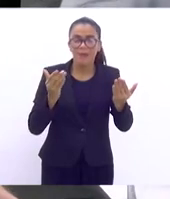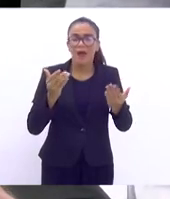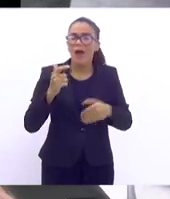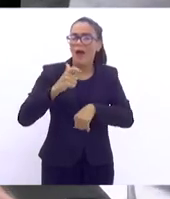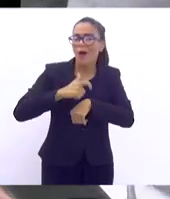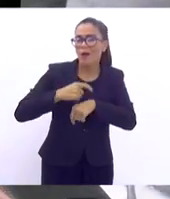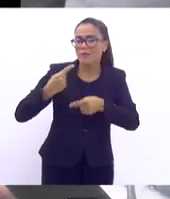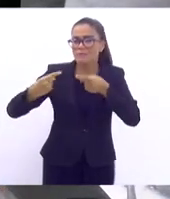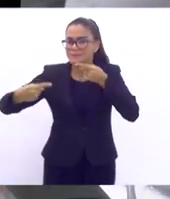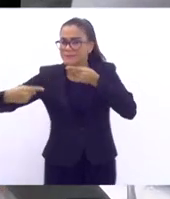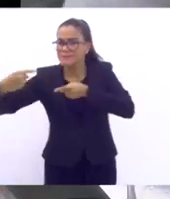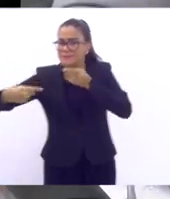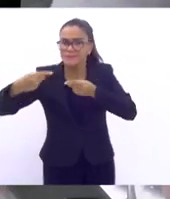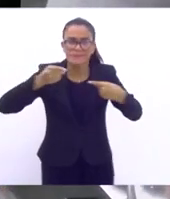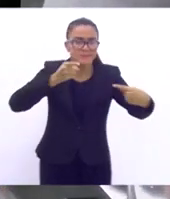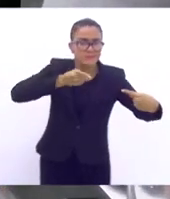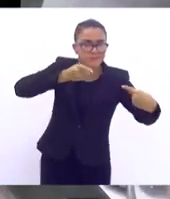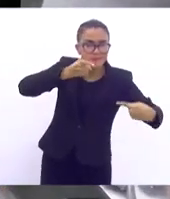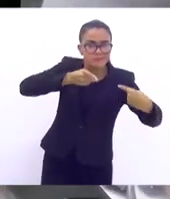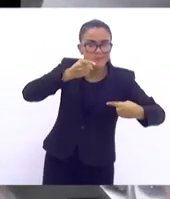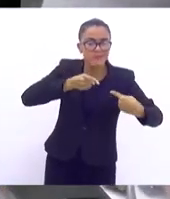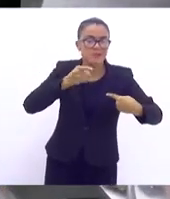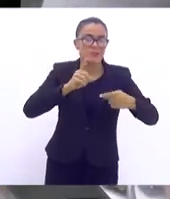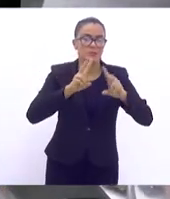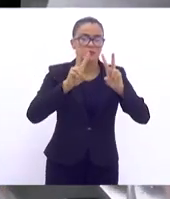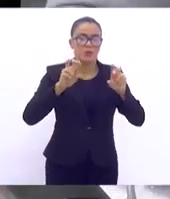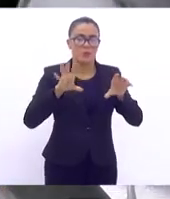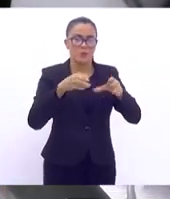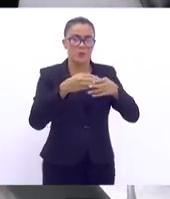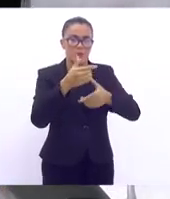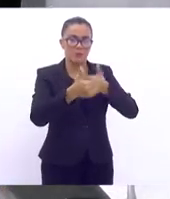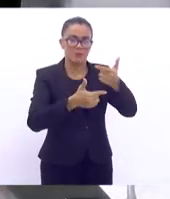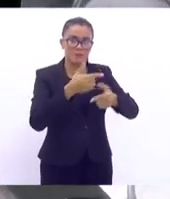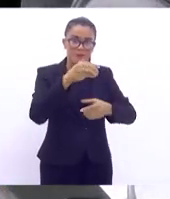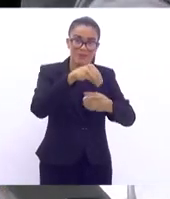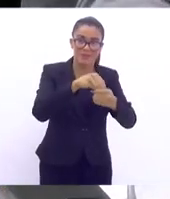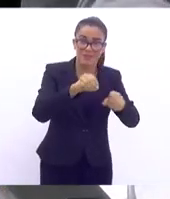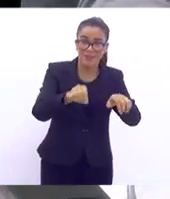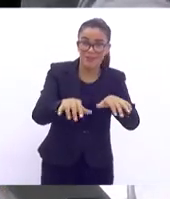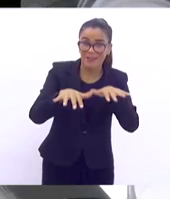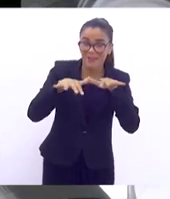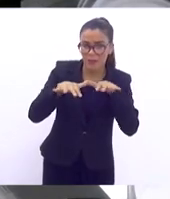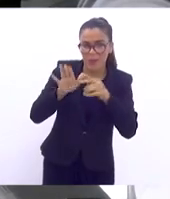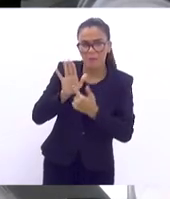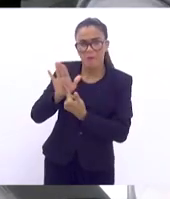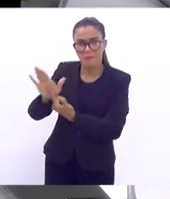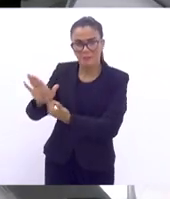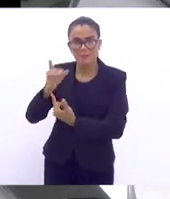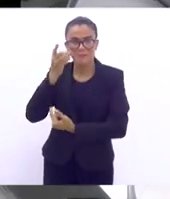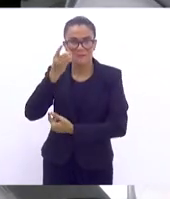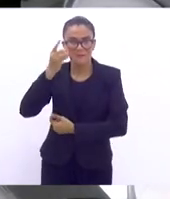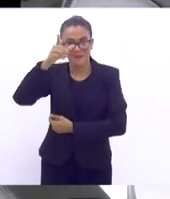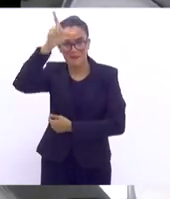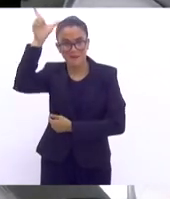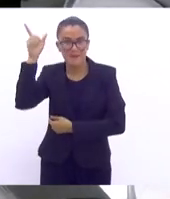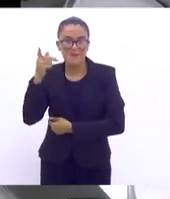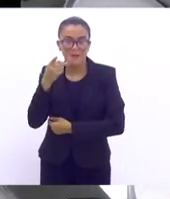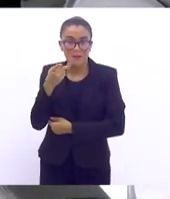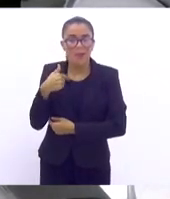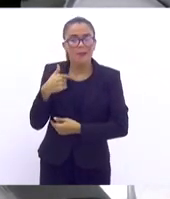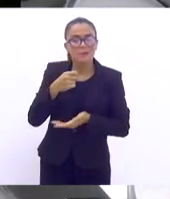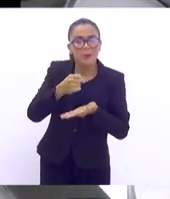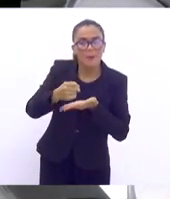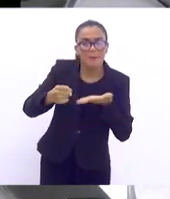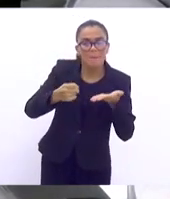discutindo aqui a frente parlamentar ou até mostrei para o Deputado Luiz Paulo ainda que eu seja por exemplo hoje de base do governo